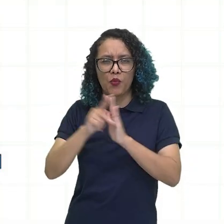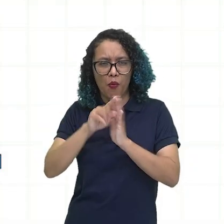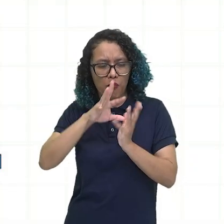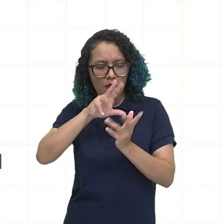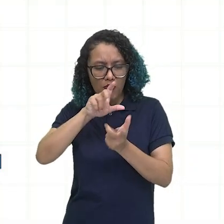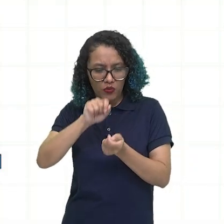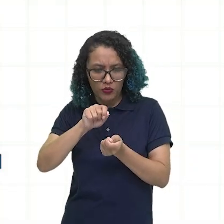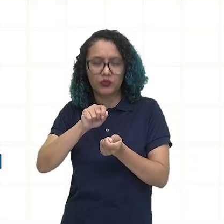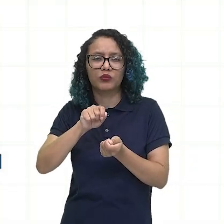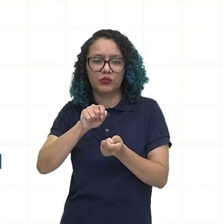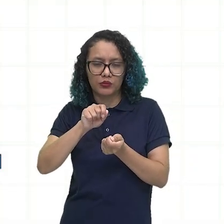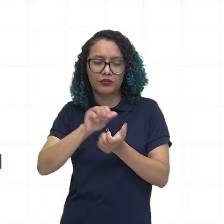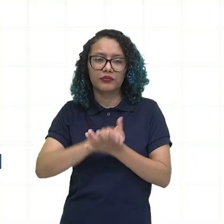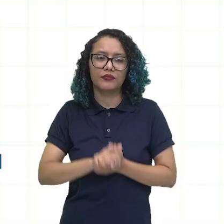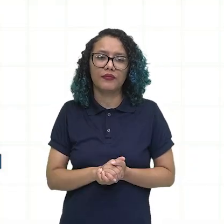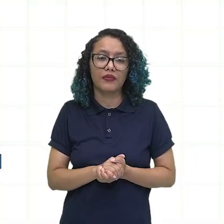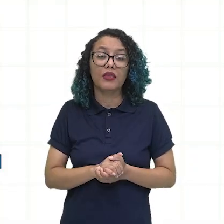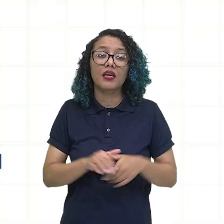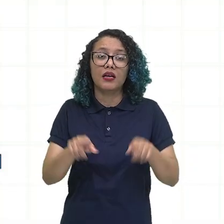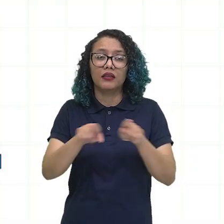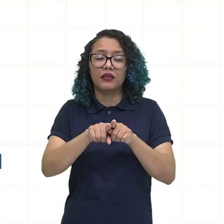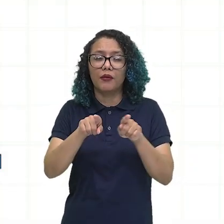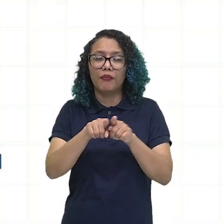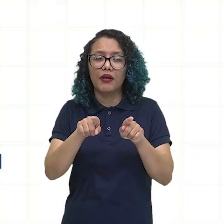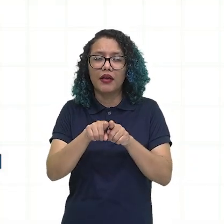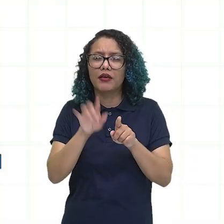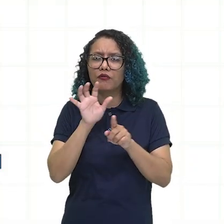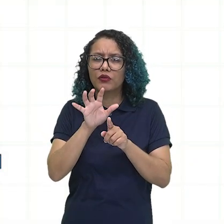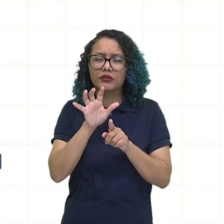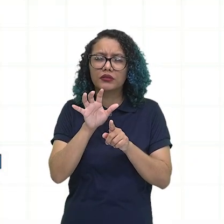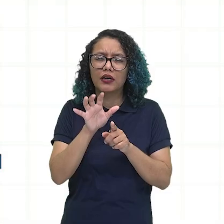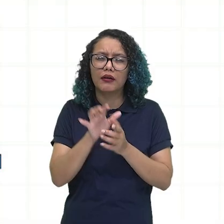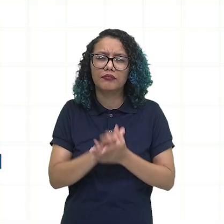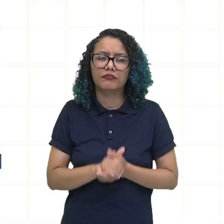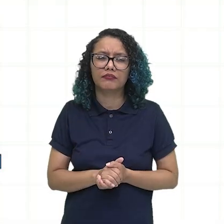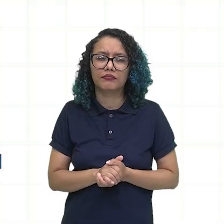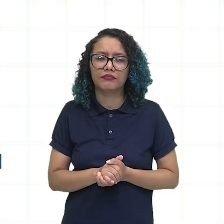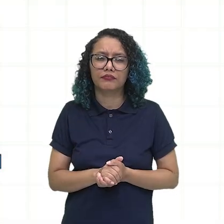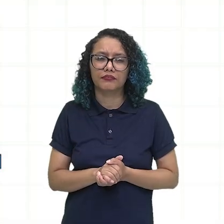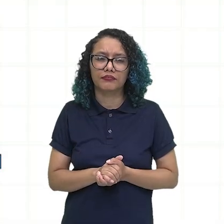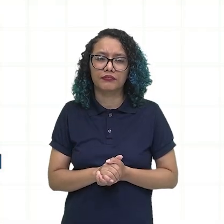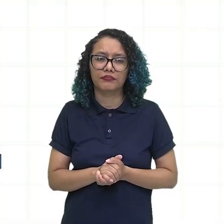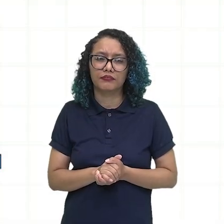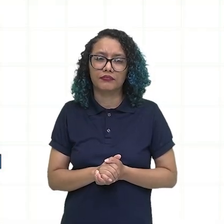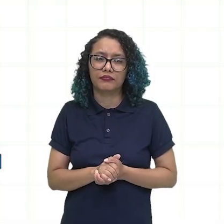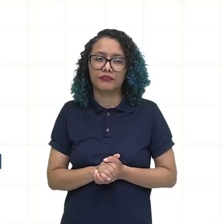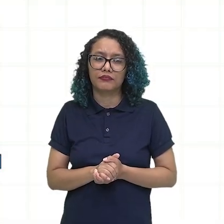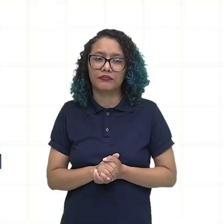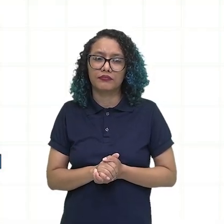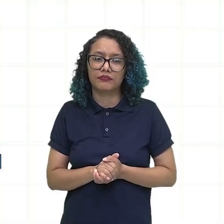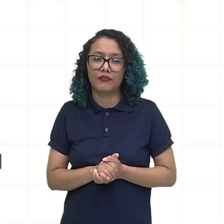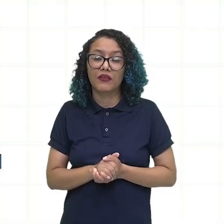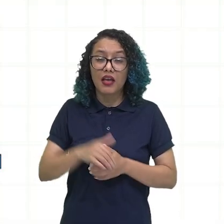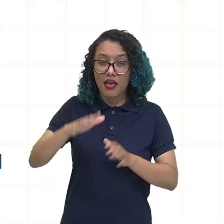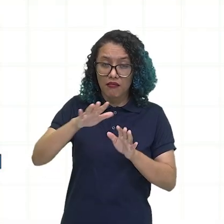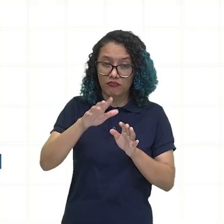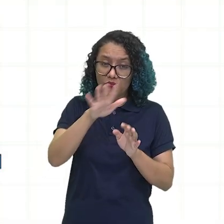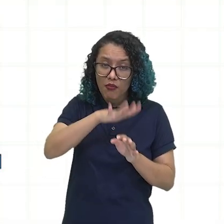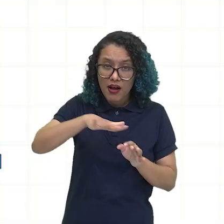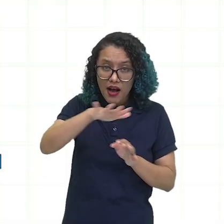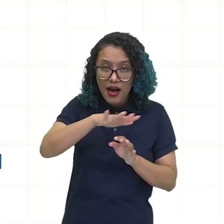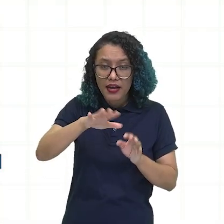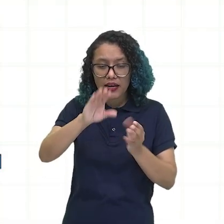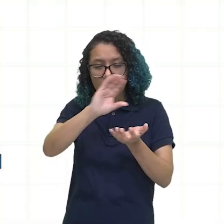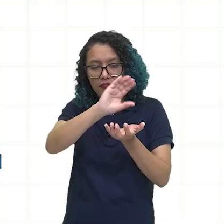E isso faz com que também a gente aqui esteja numa região da crosta